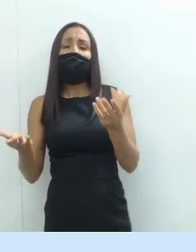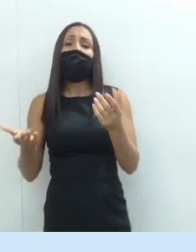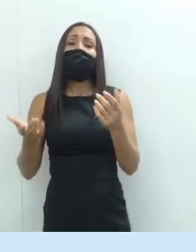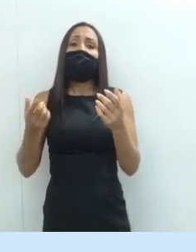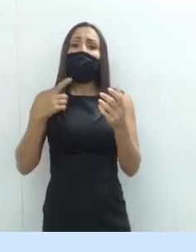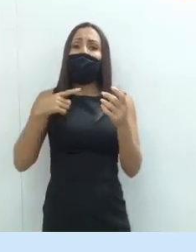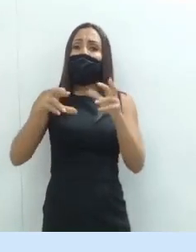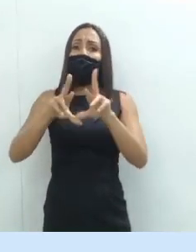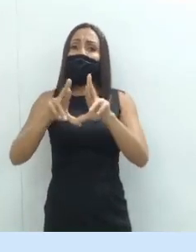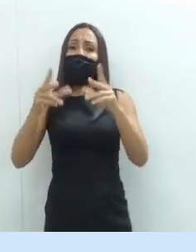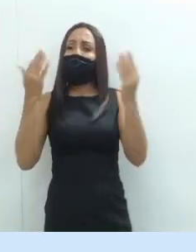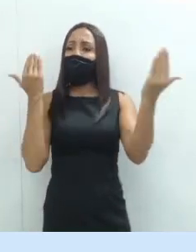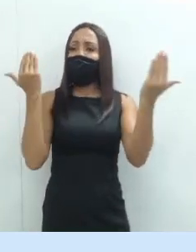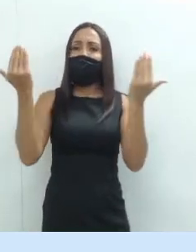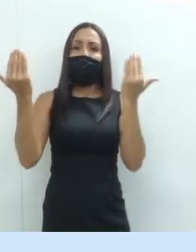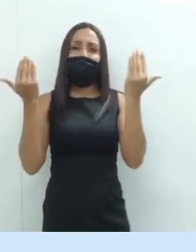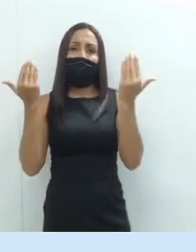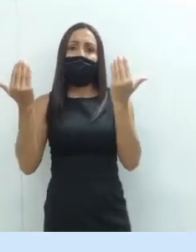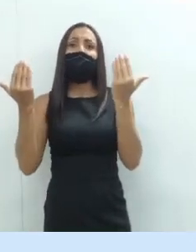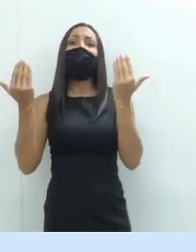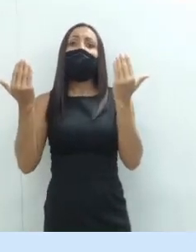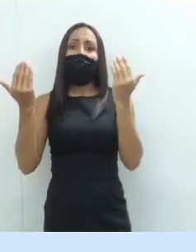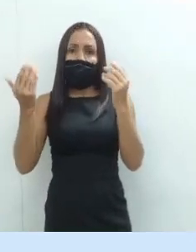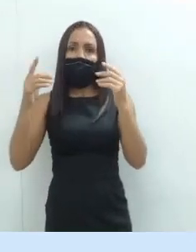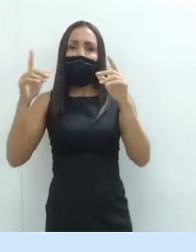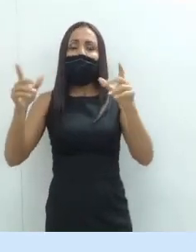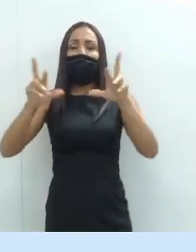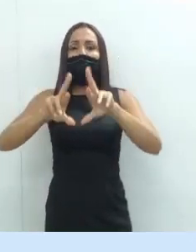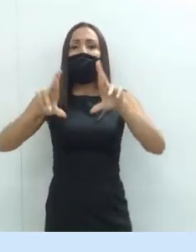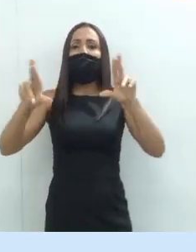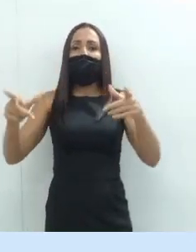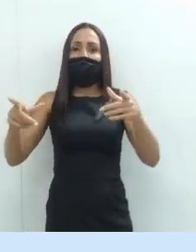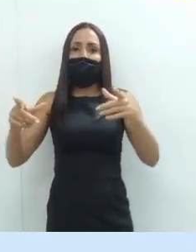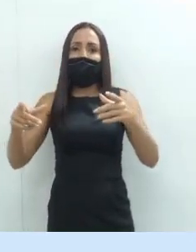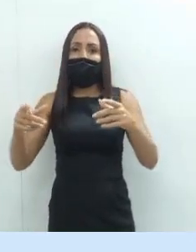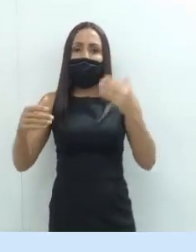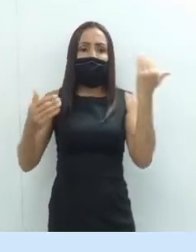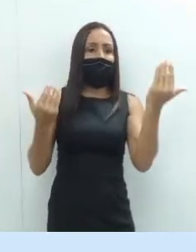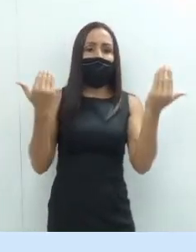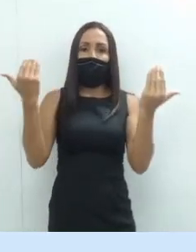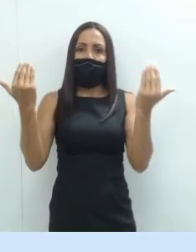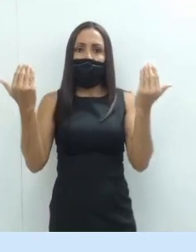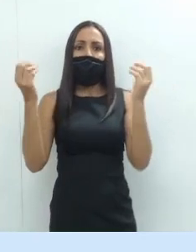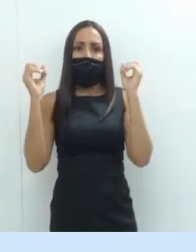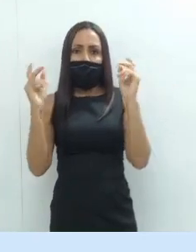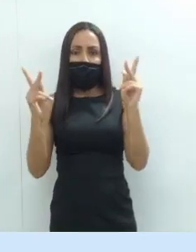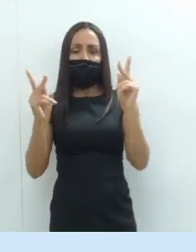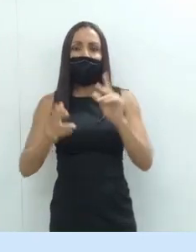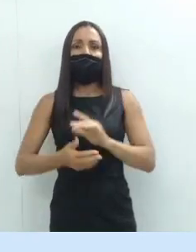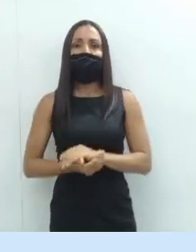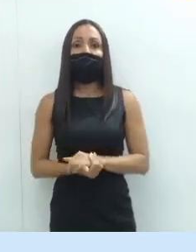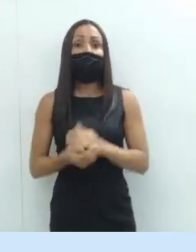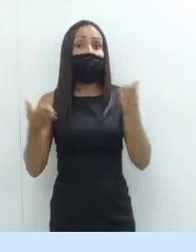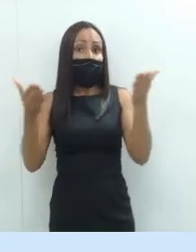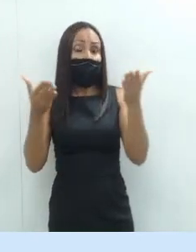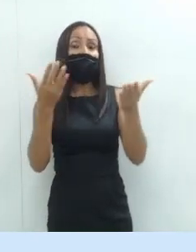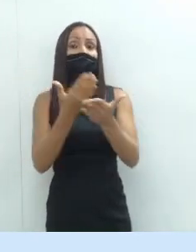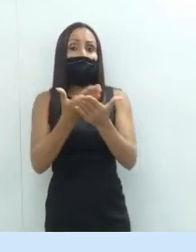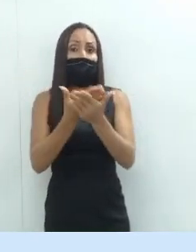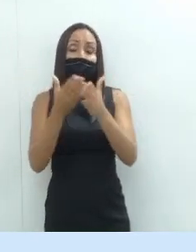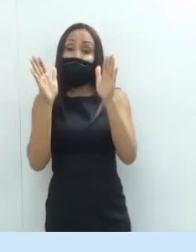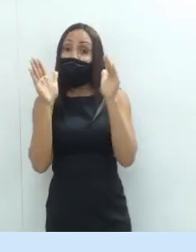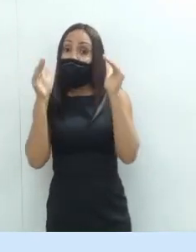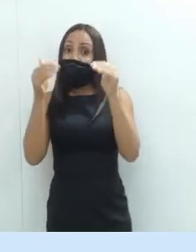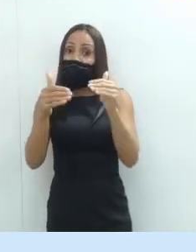diferença entre sintetizar um texto e resenhar o texto, ok? Então, hoje na aula o foco